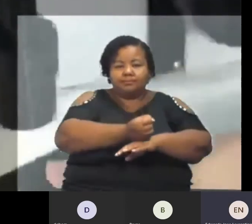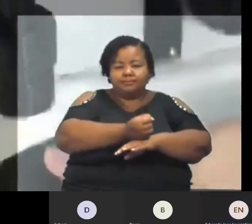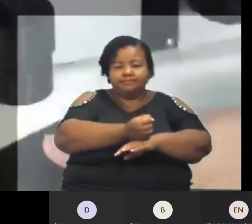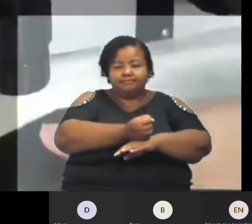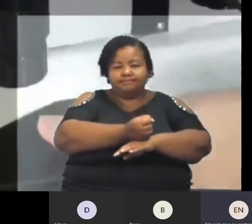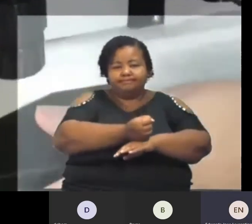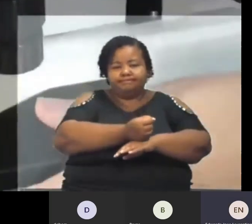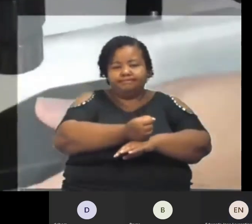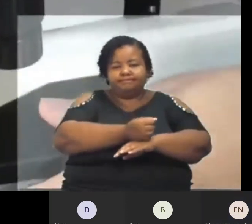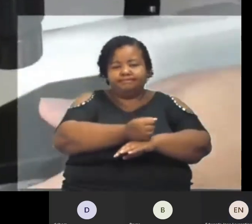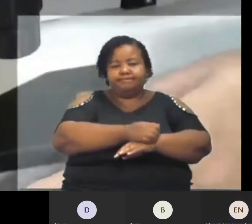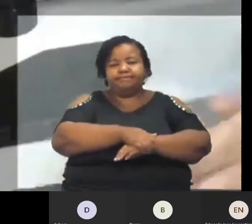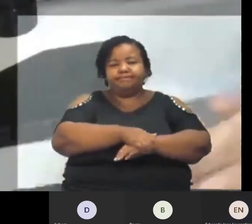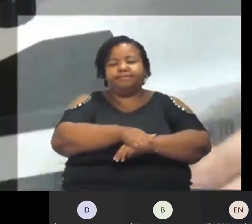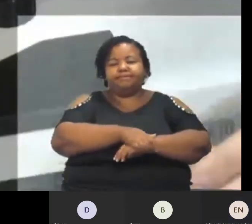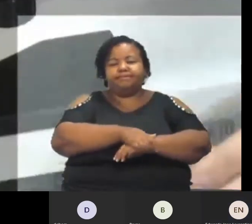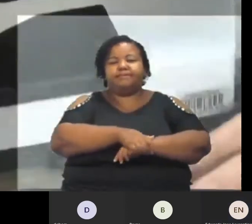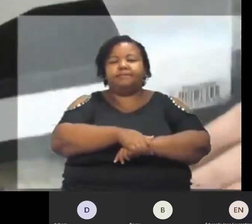desliga.